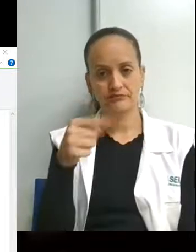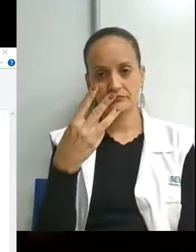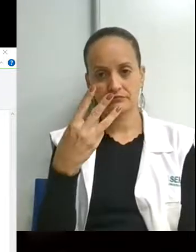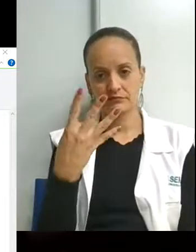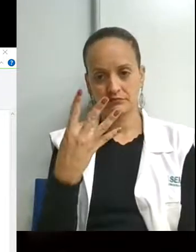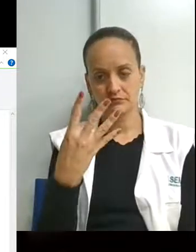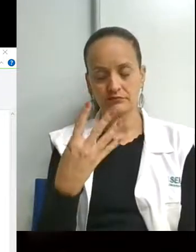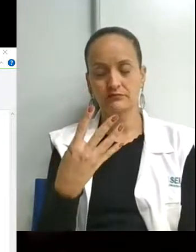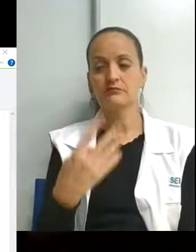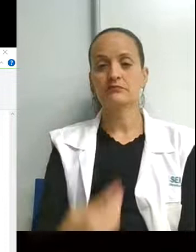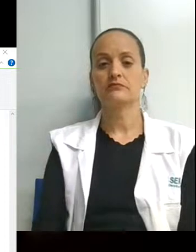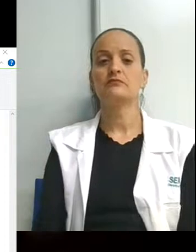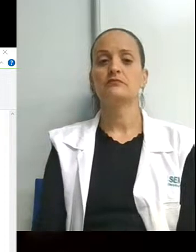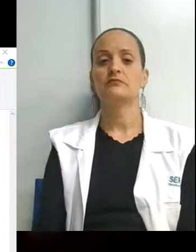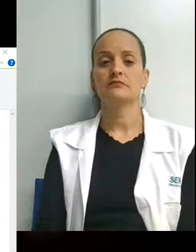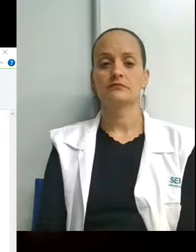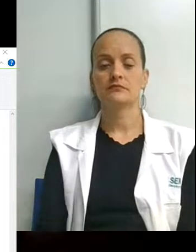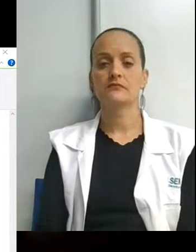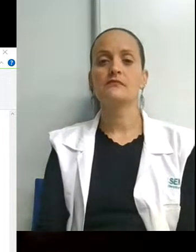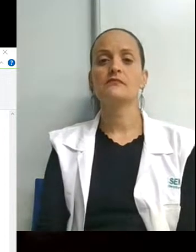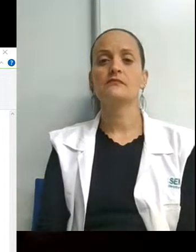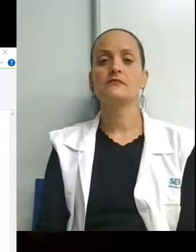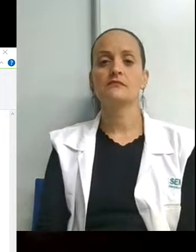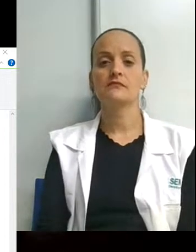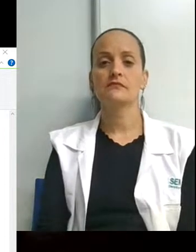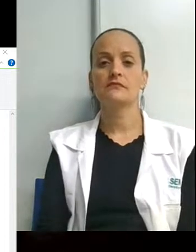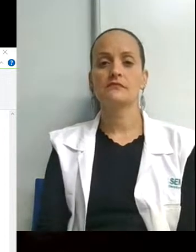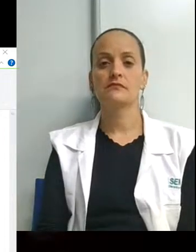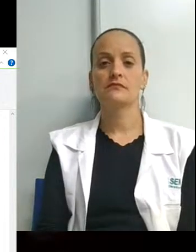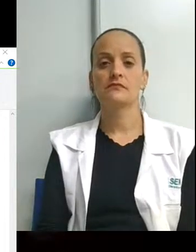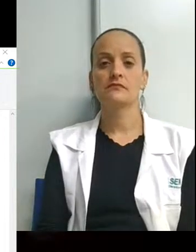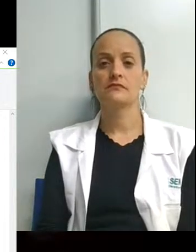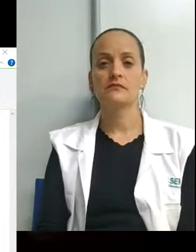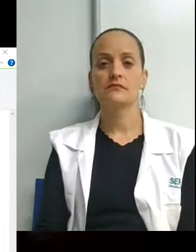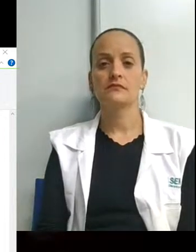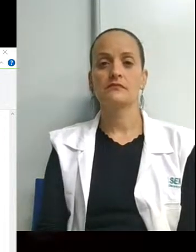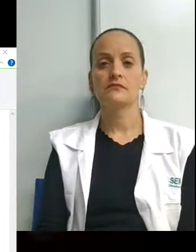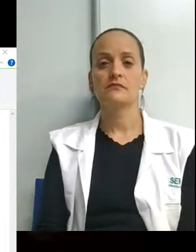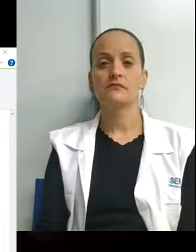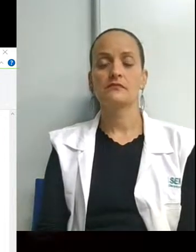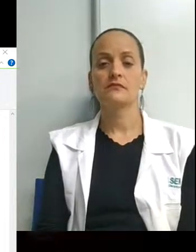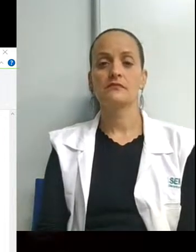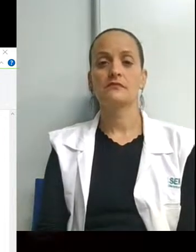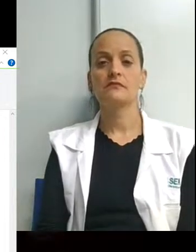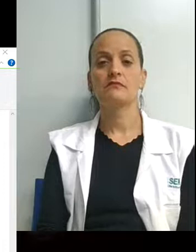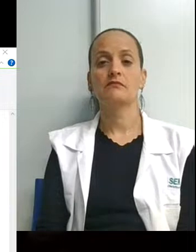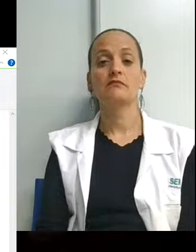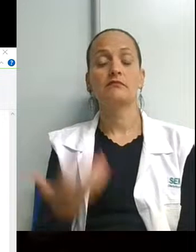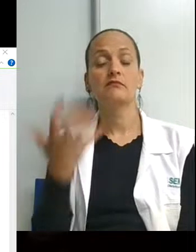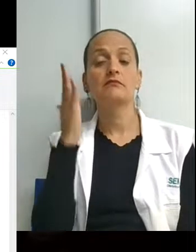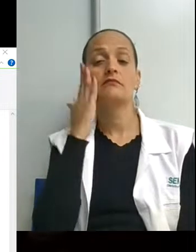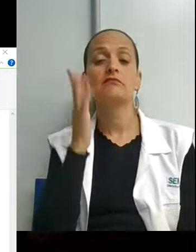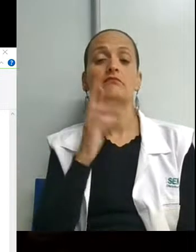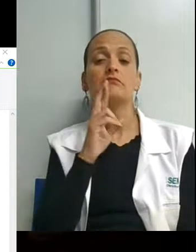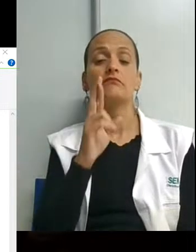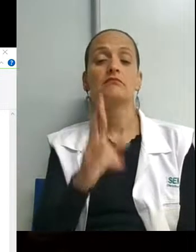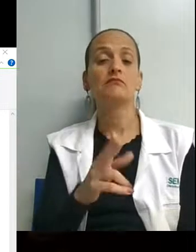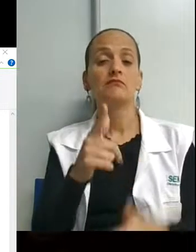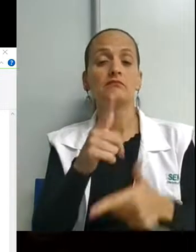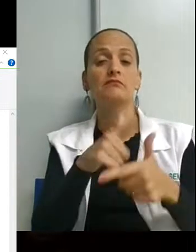200,34, que é a tensão, a queda de tensão que teve na rede, vezes 100%. Quero saber quanto que é o valor total em porcento. Dividido